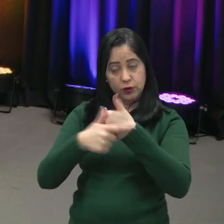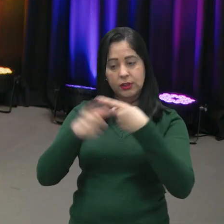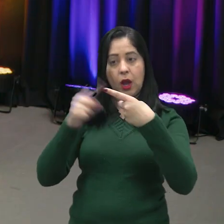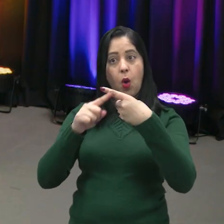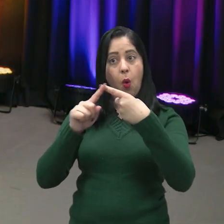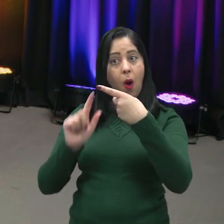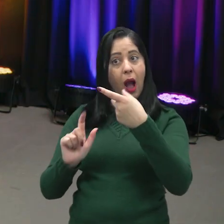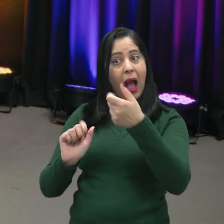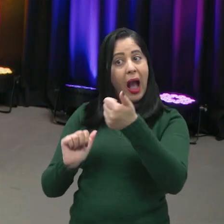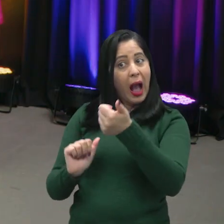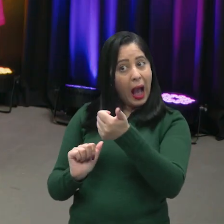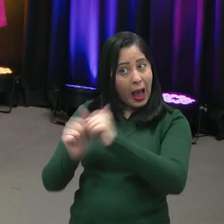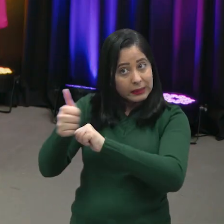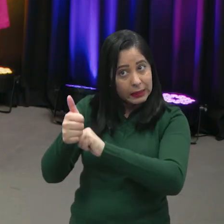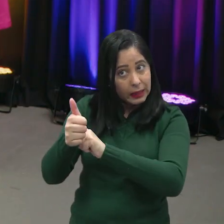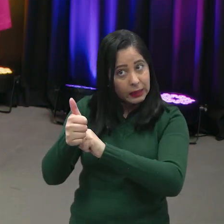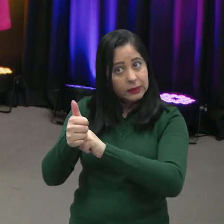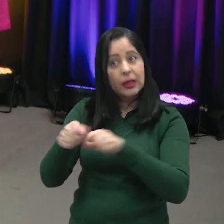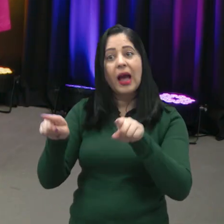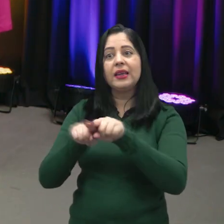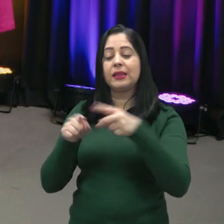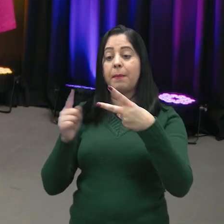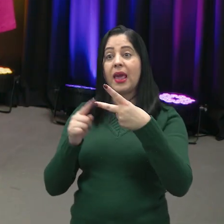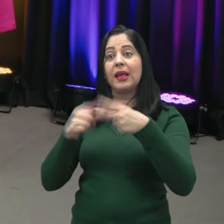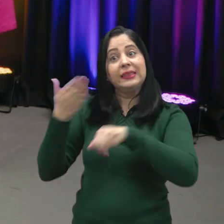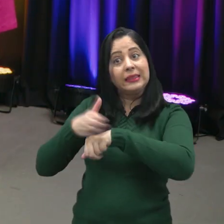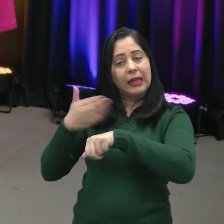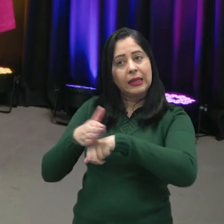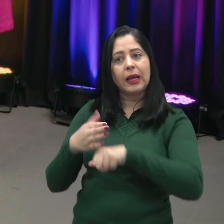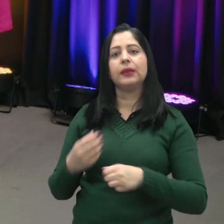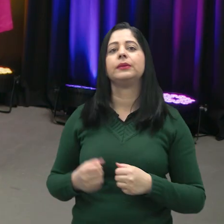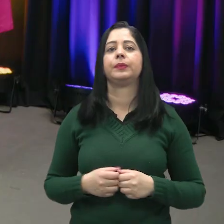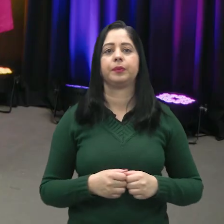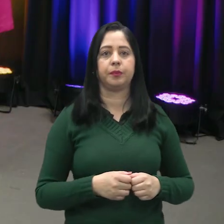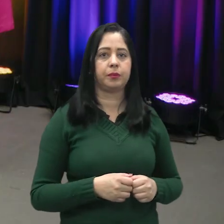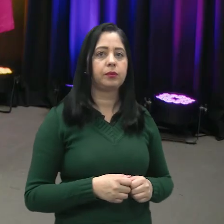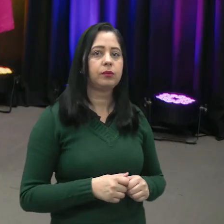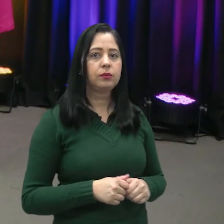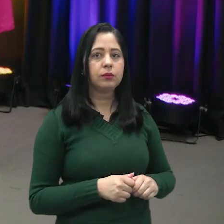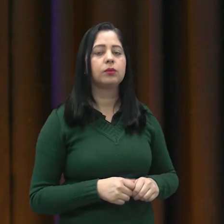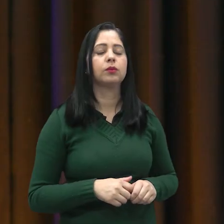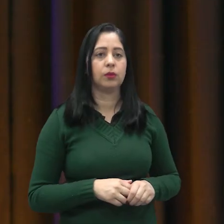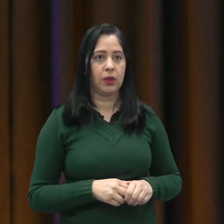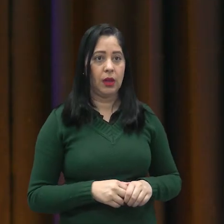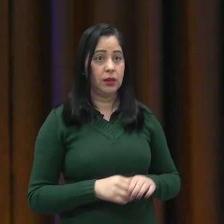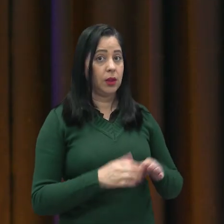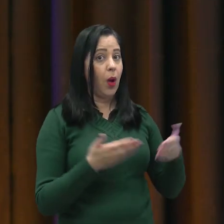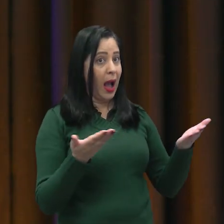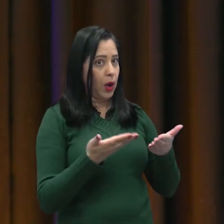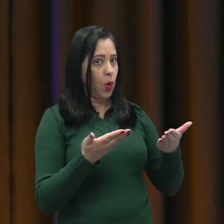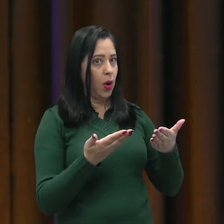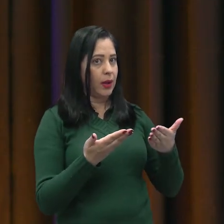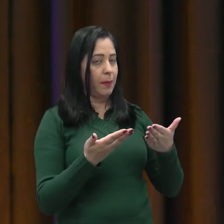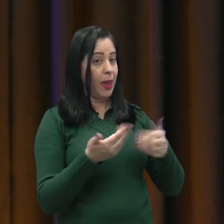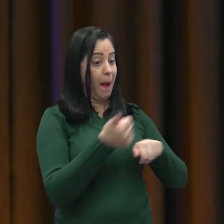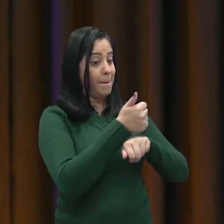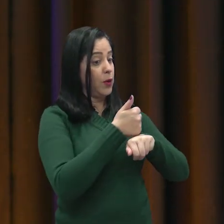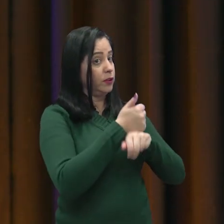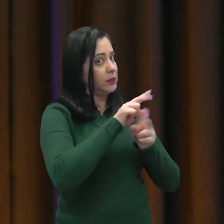o de atleta e o também de treinador. Como é isso para você? Então, eu estou fazendo a transição, né, de carreira,